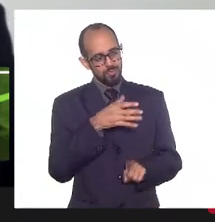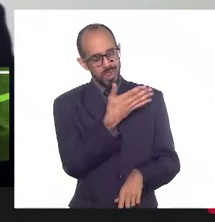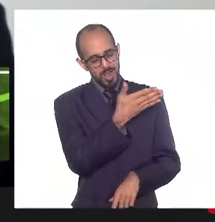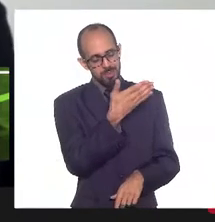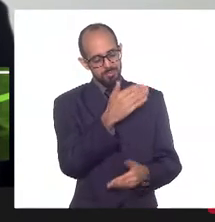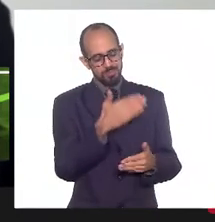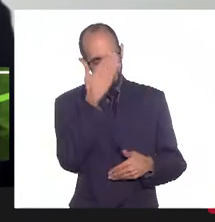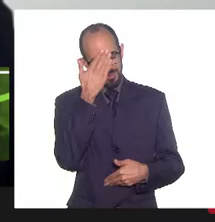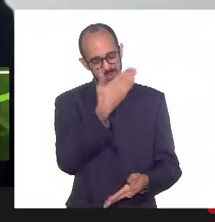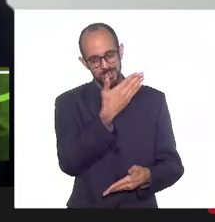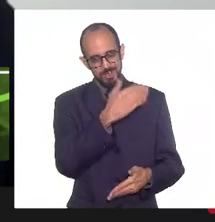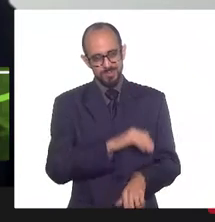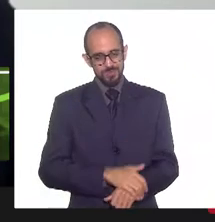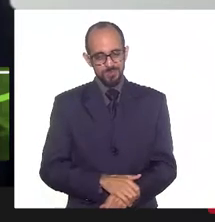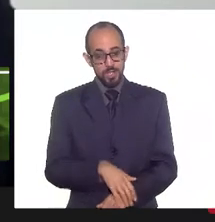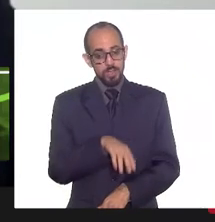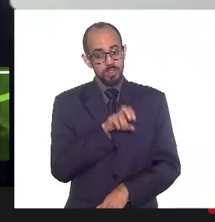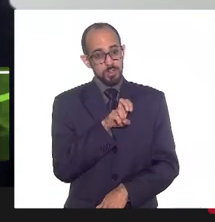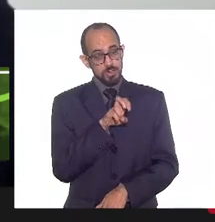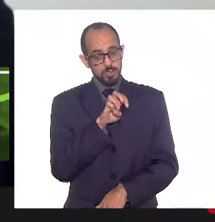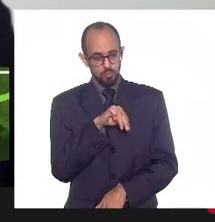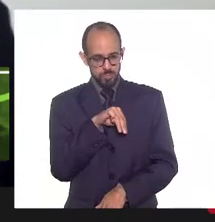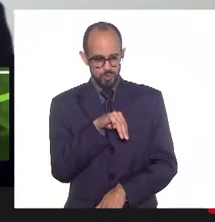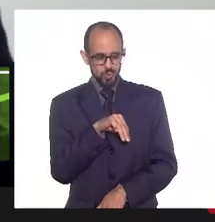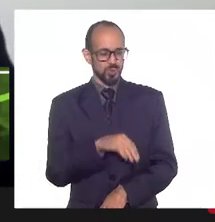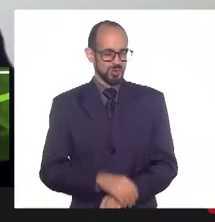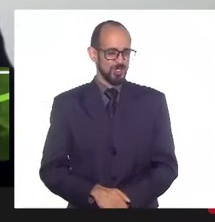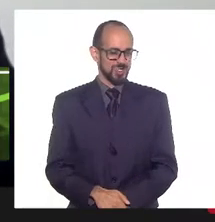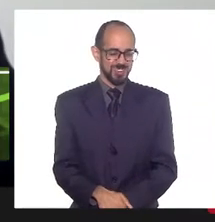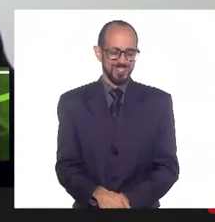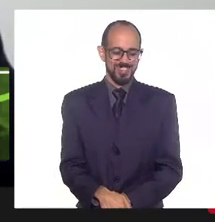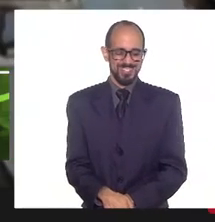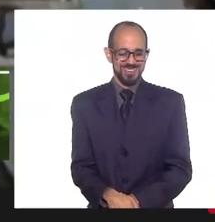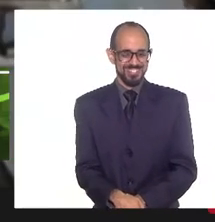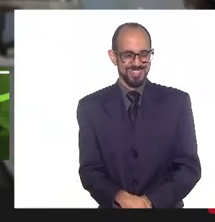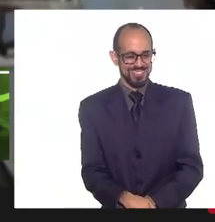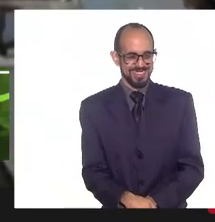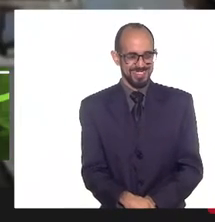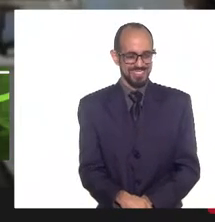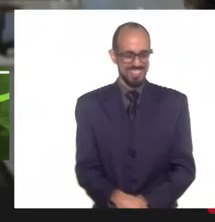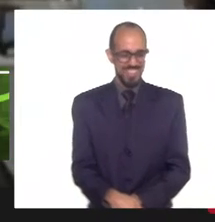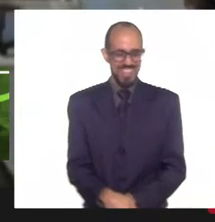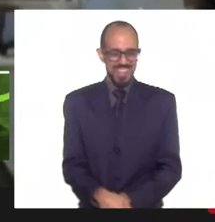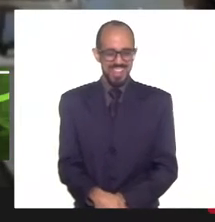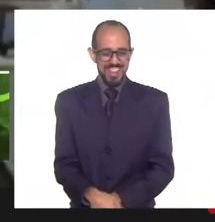cinco vastos minutos como deve ser